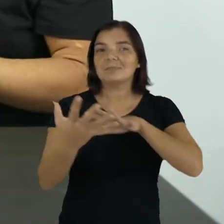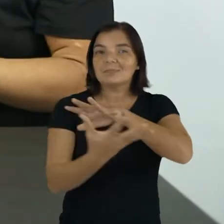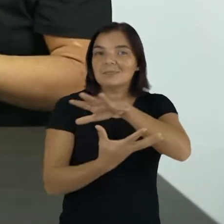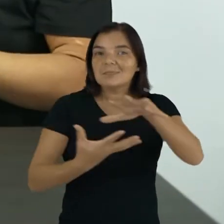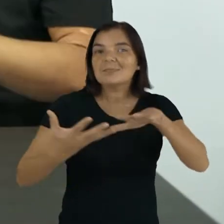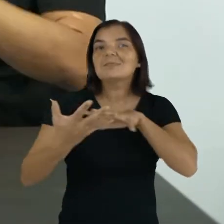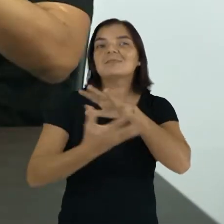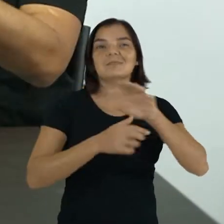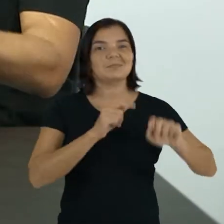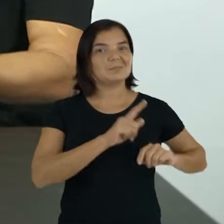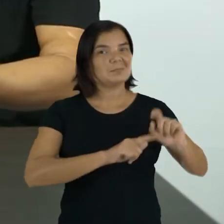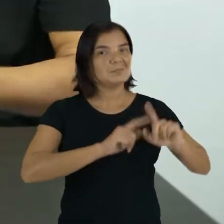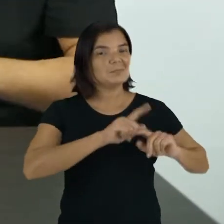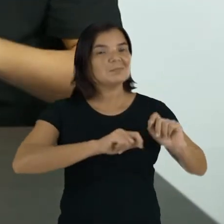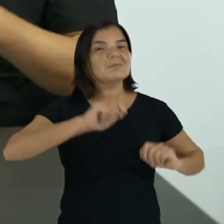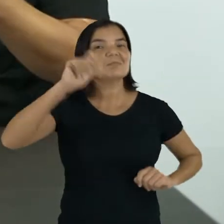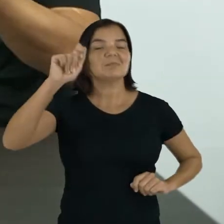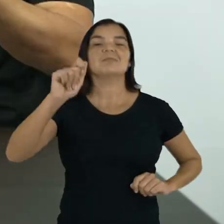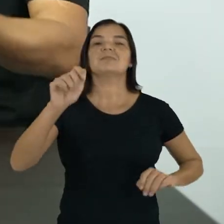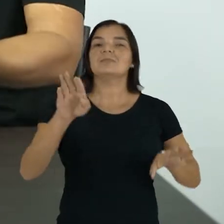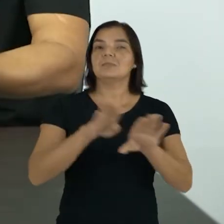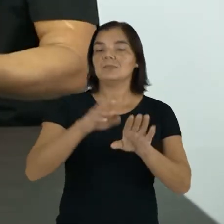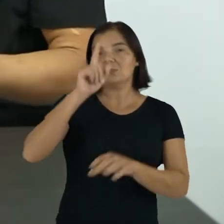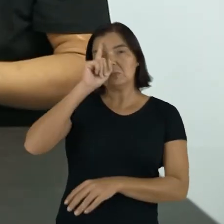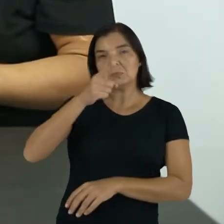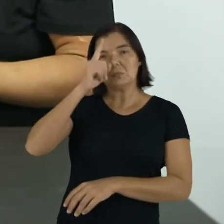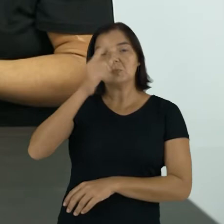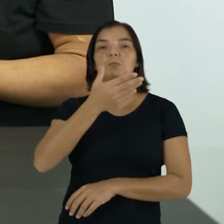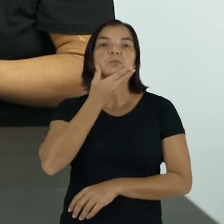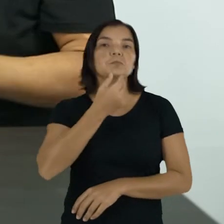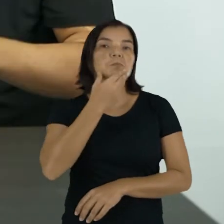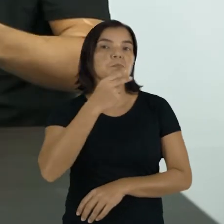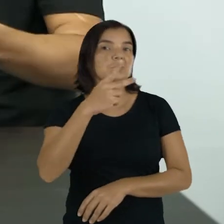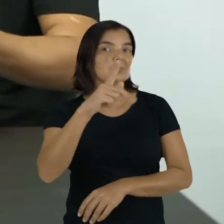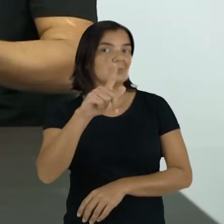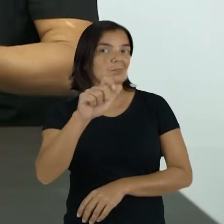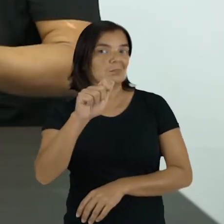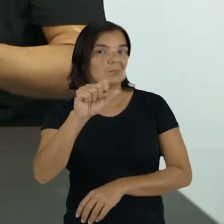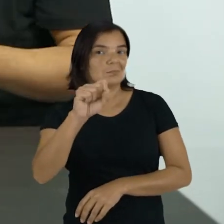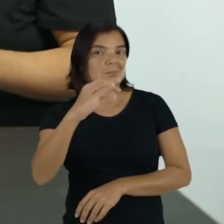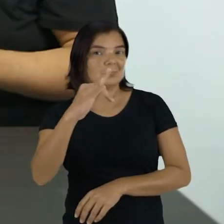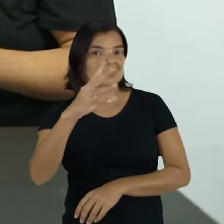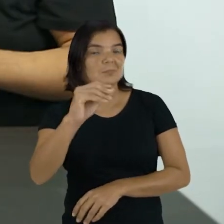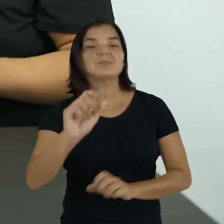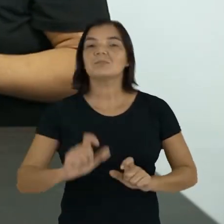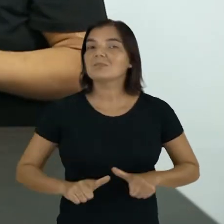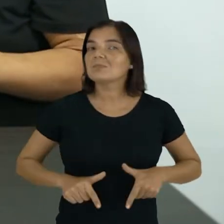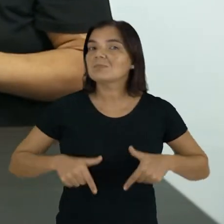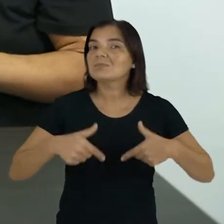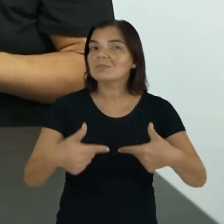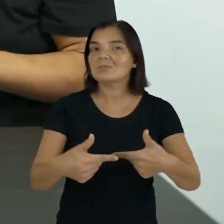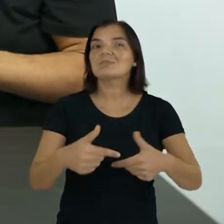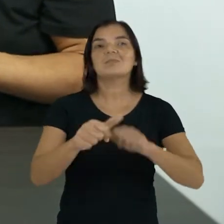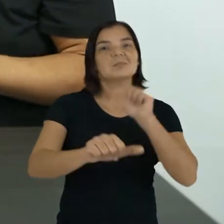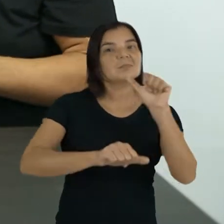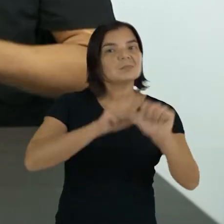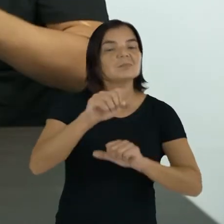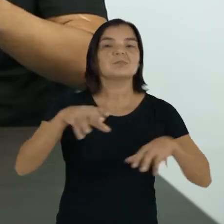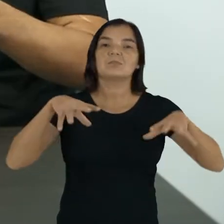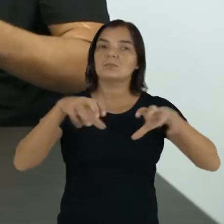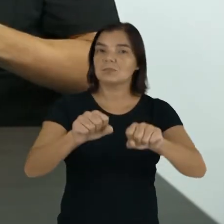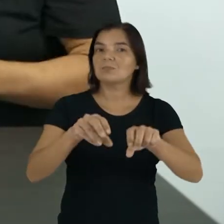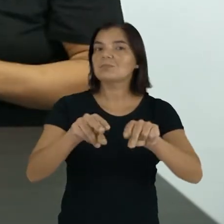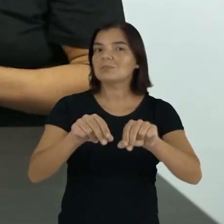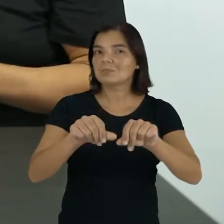Revolução Acreana, Plácido de Castro, liderando uma série de pessoas, acabou então batalhando para que o Acre se transformasse num